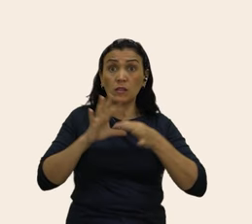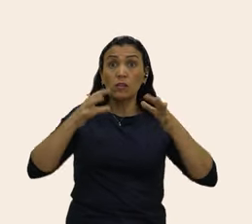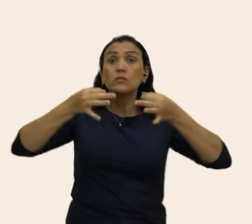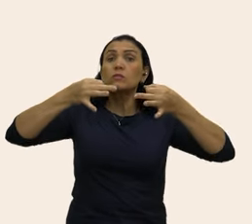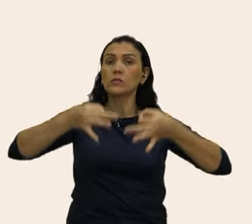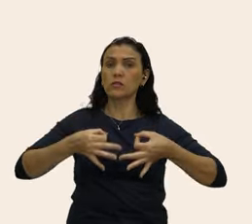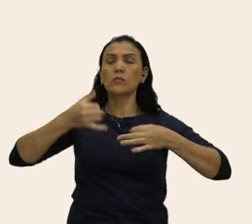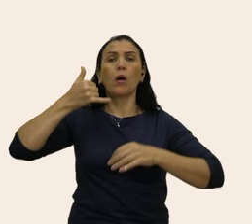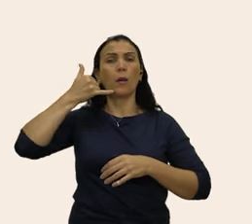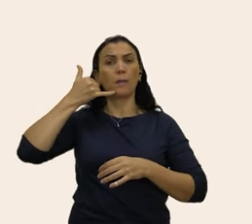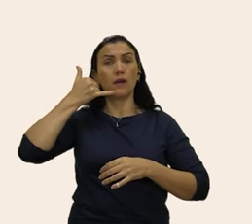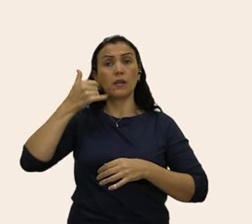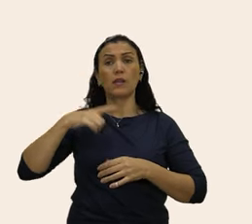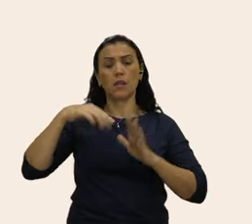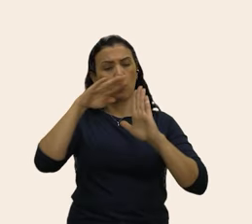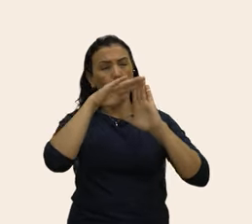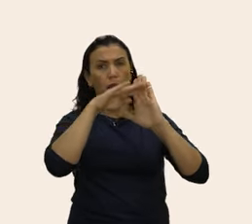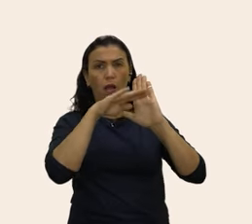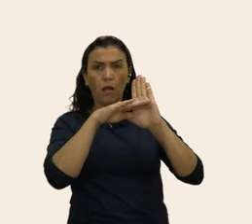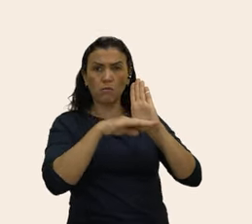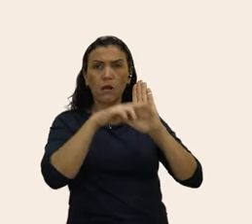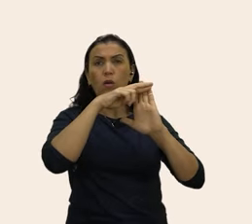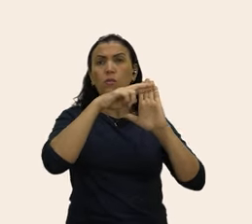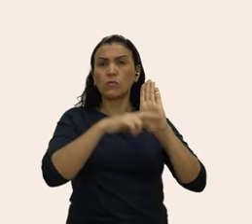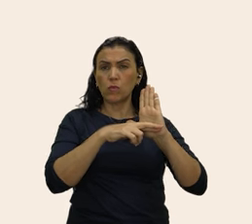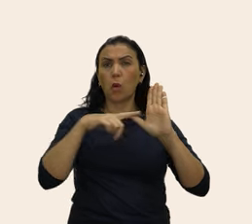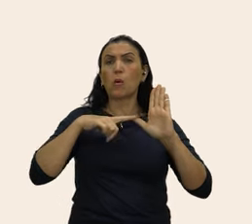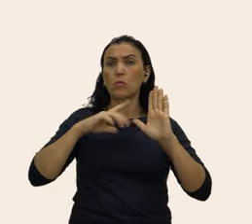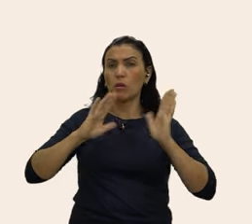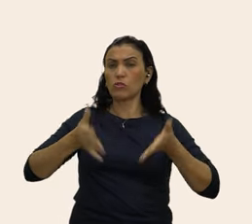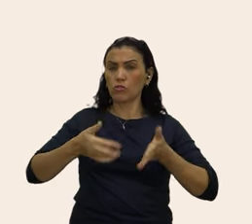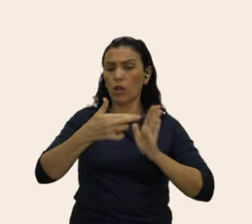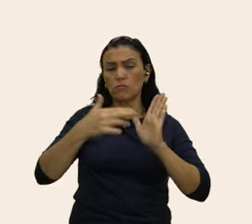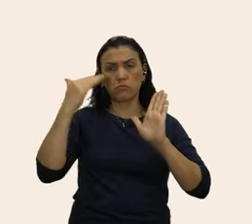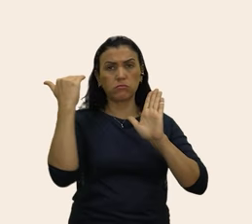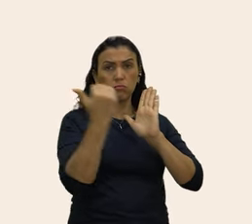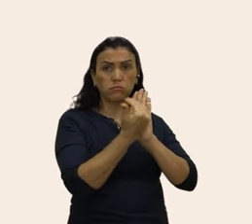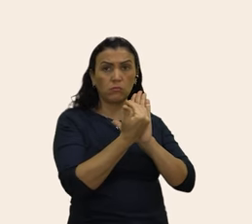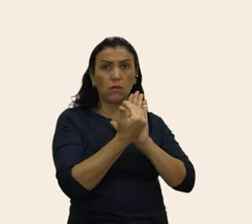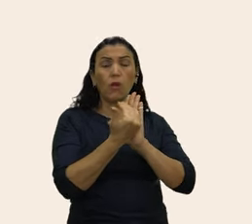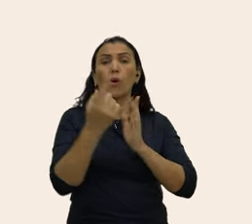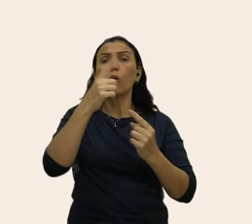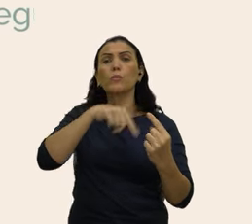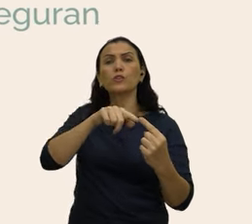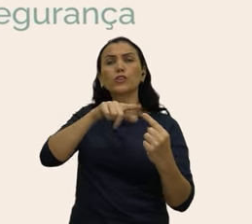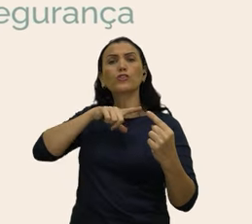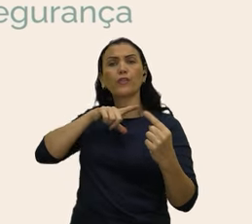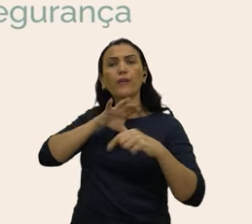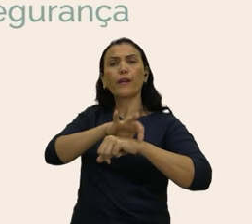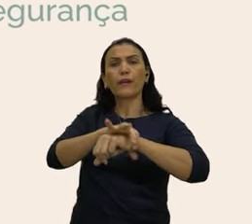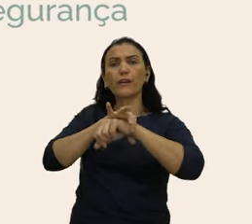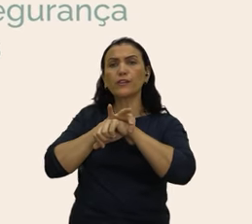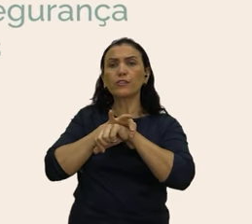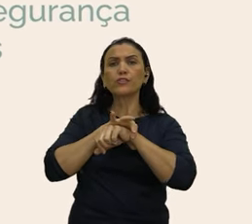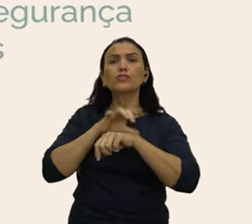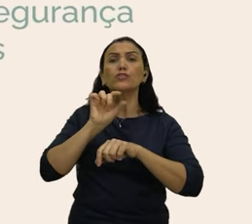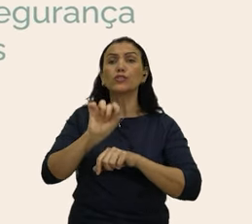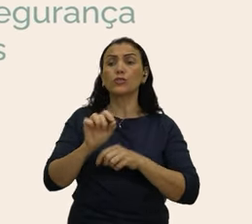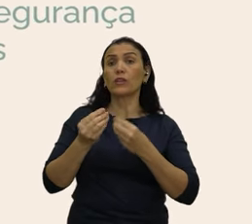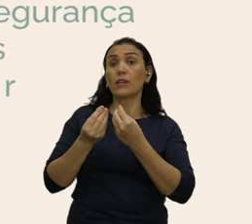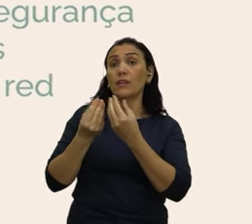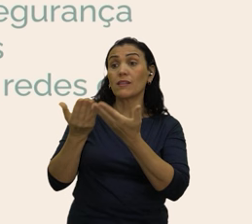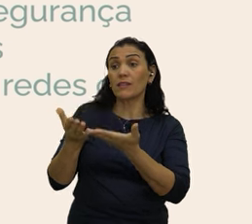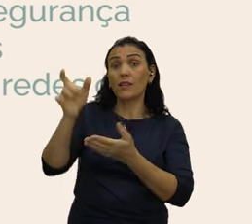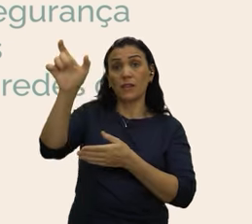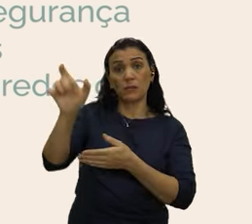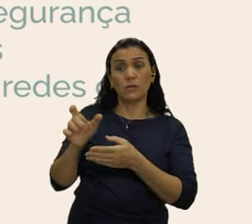aparelhos, observados os padrões e normas por ela estabelecidos. O objetivo é garantir a segurança do